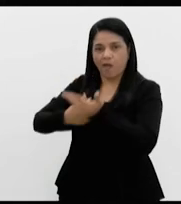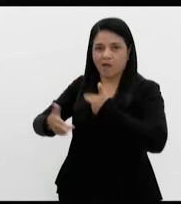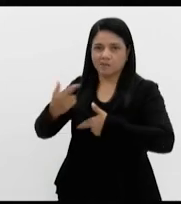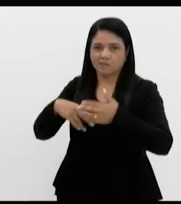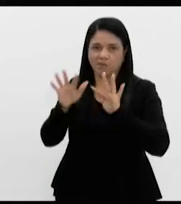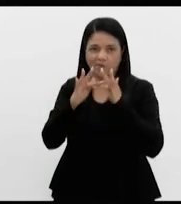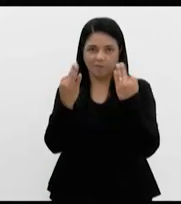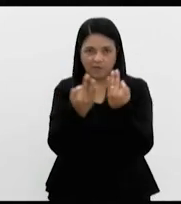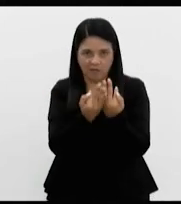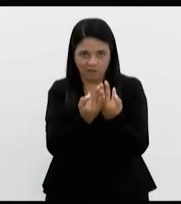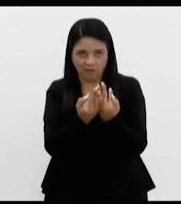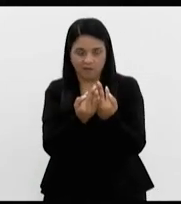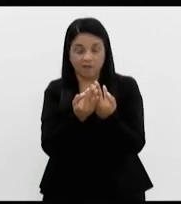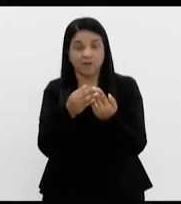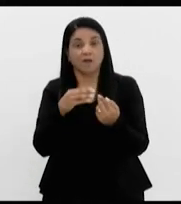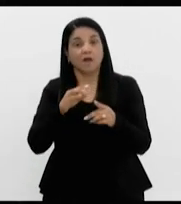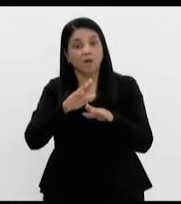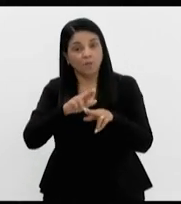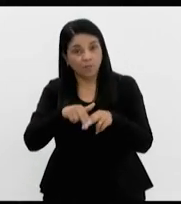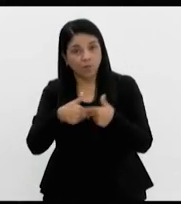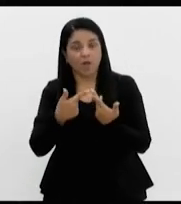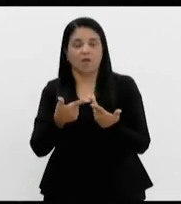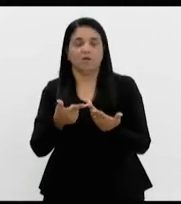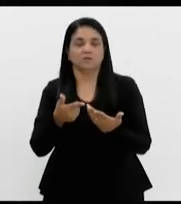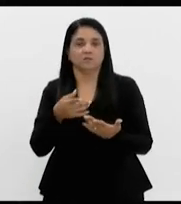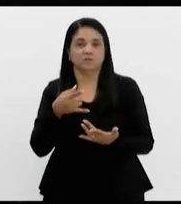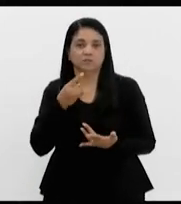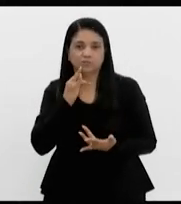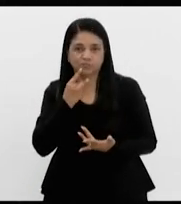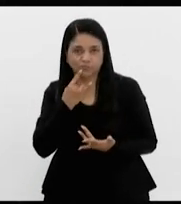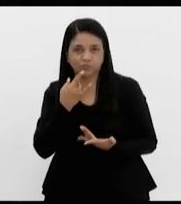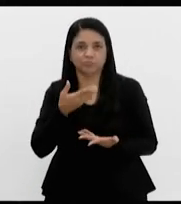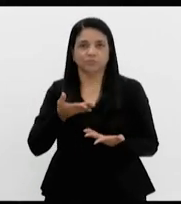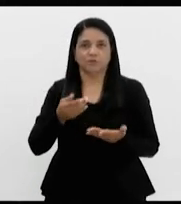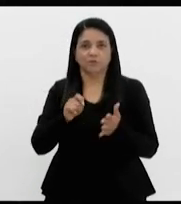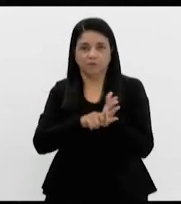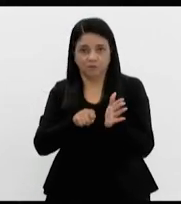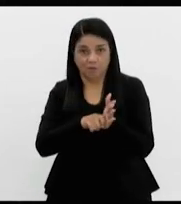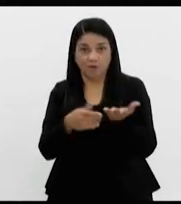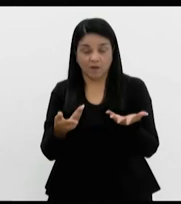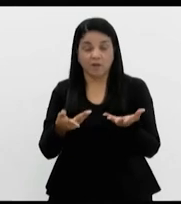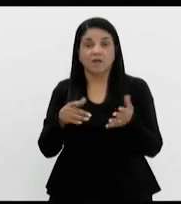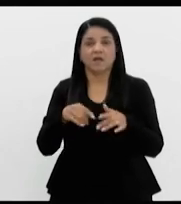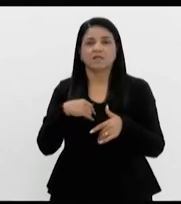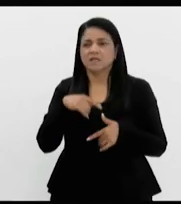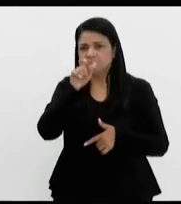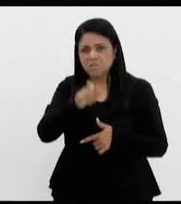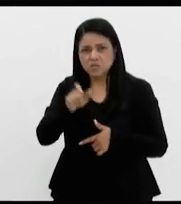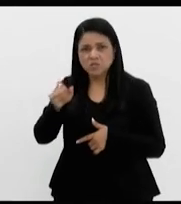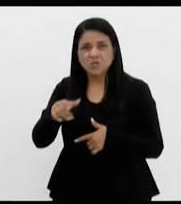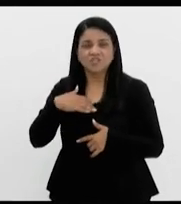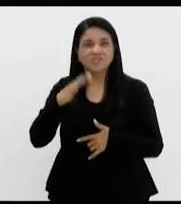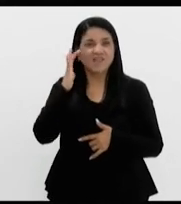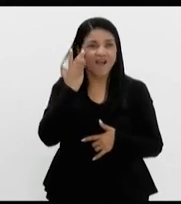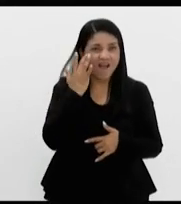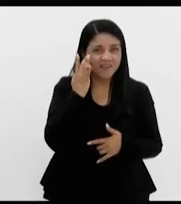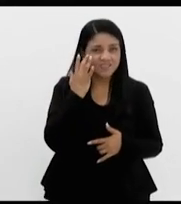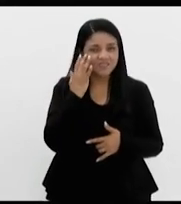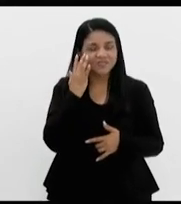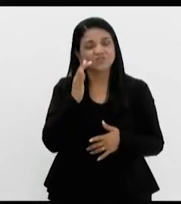Tem muita gente que, de maneira ignorante, acha que a gente tem que tratar isso como